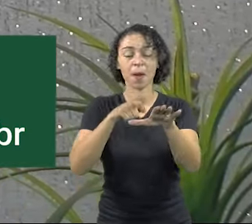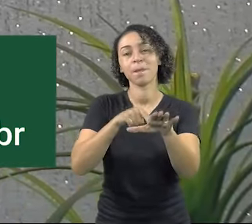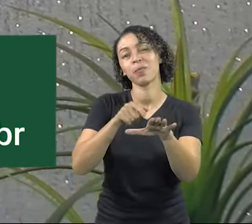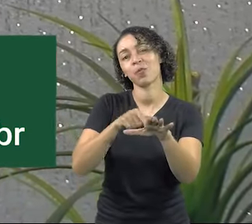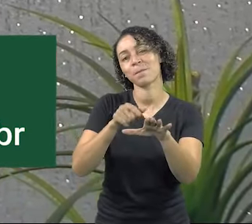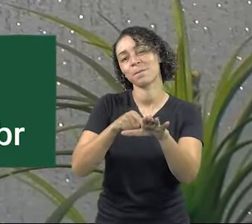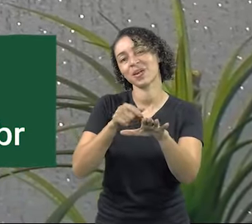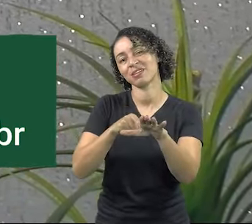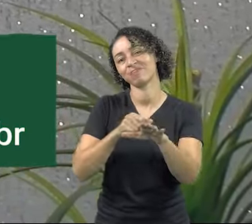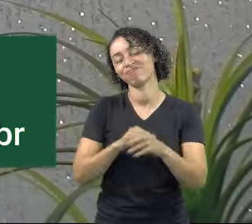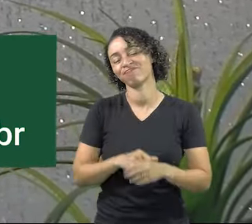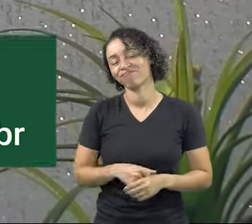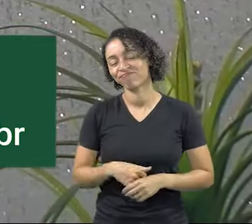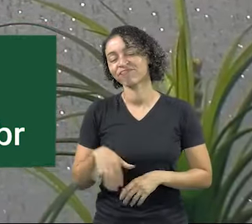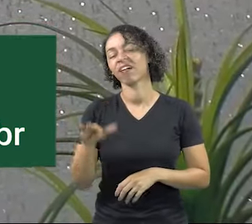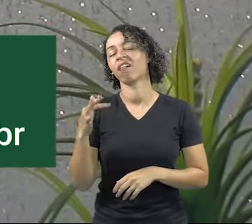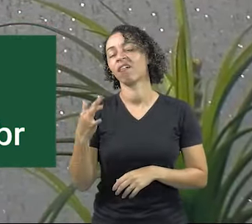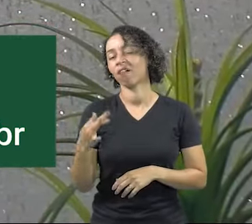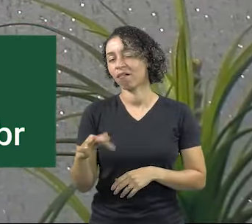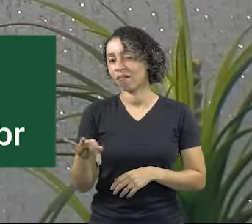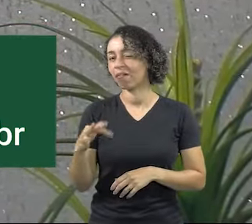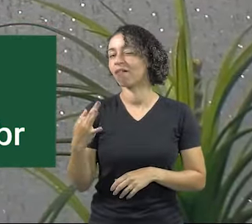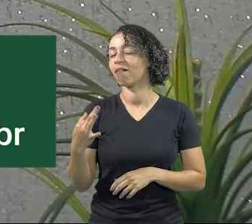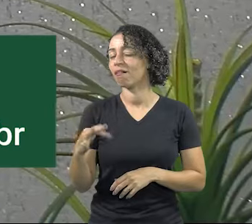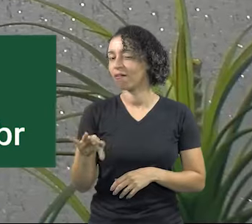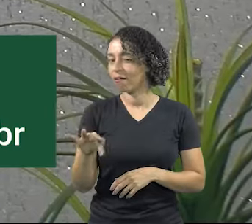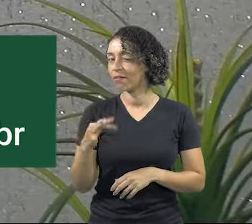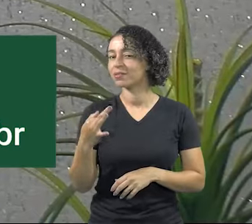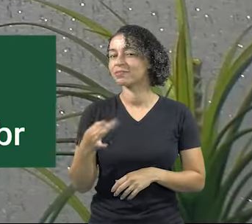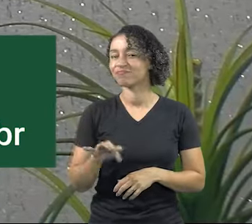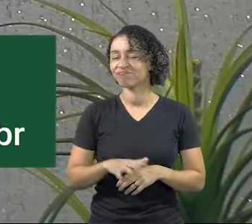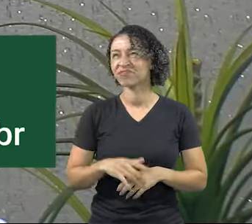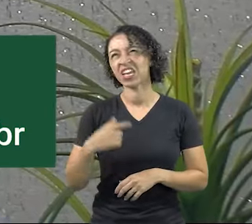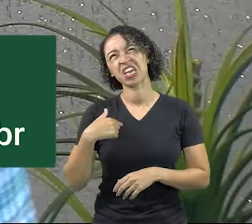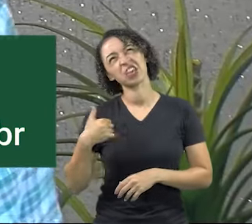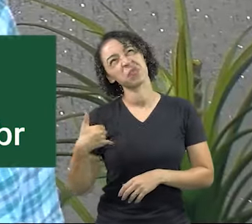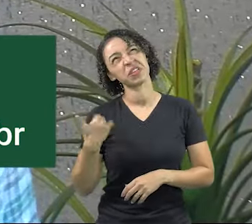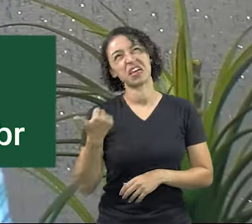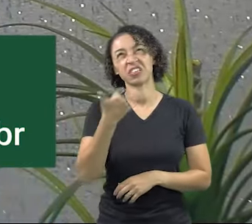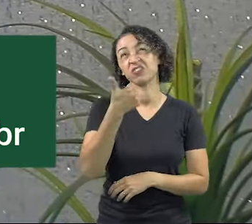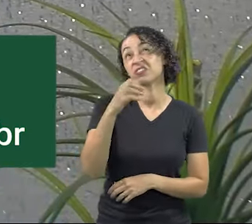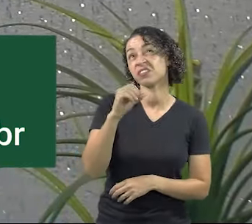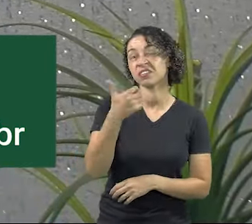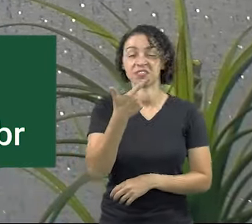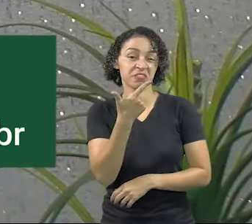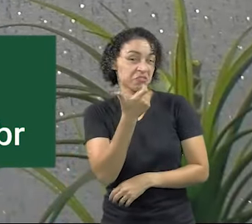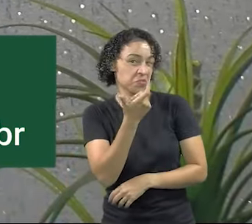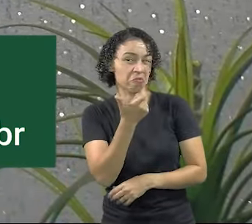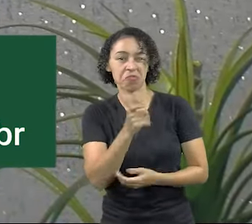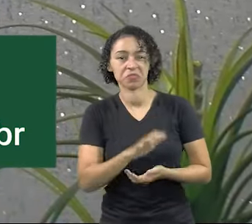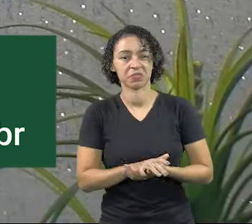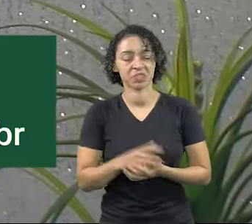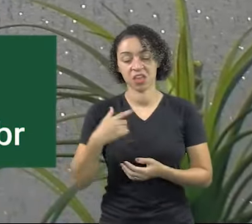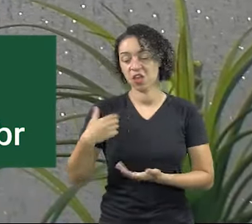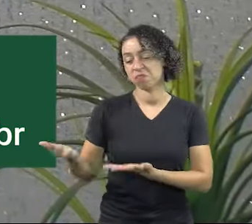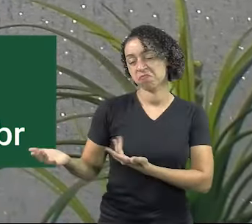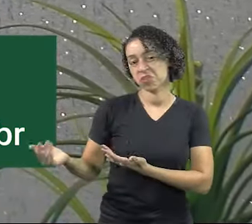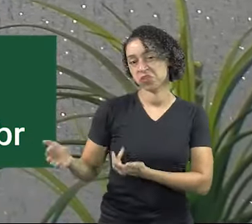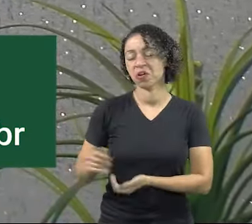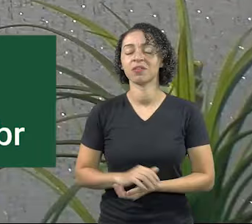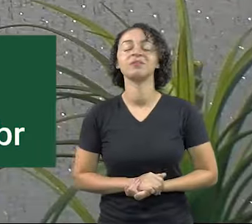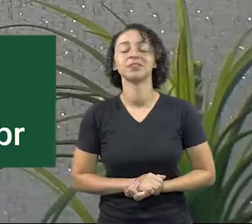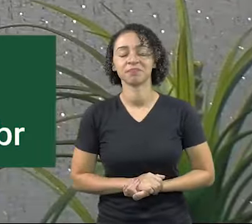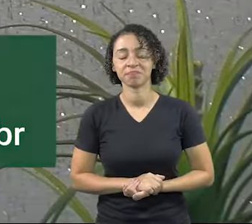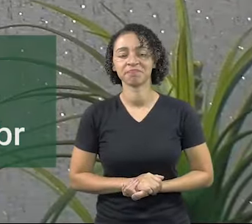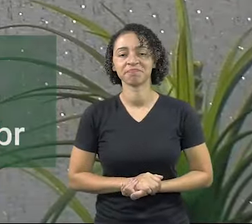nos meus pés eu devia ter uns 10 12 anos 13 anos eu era um jovem né e aquilo foi